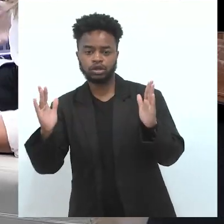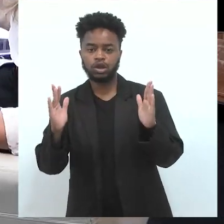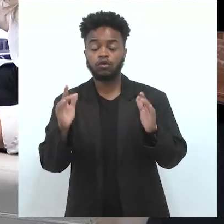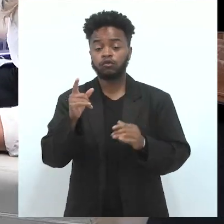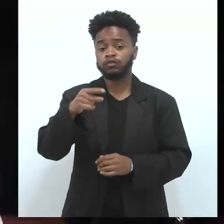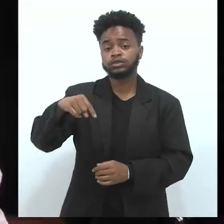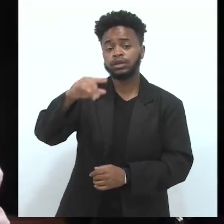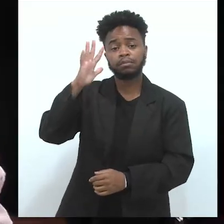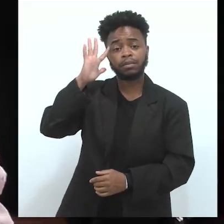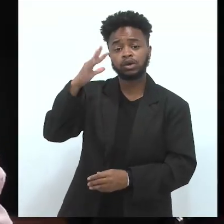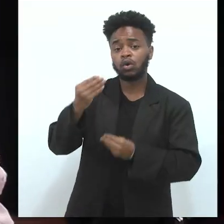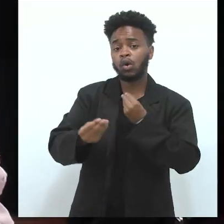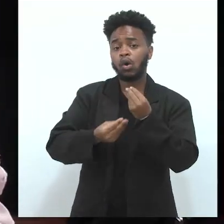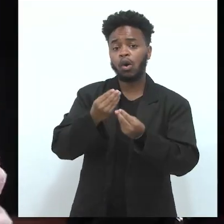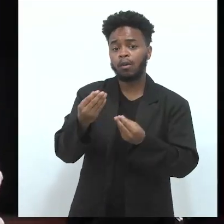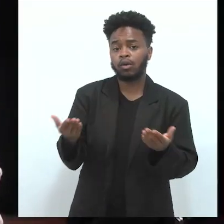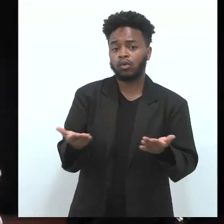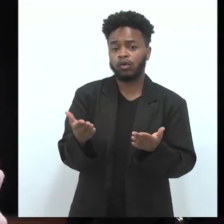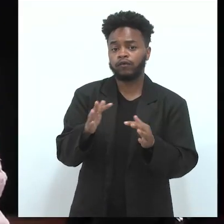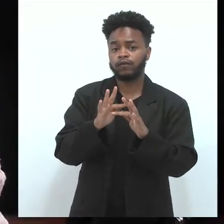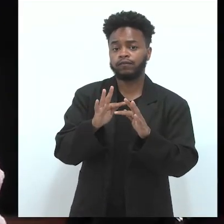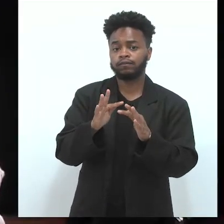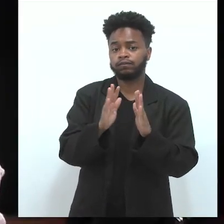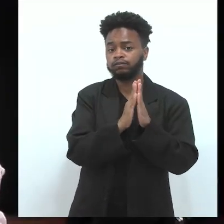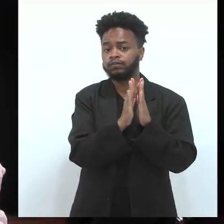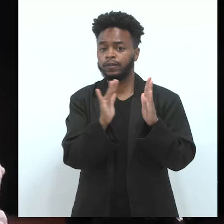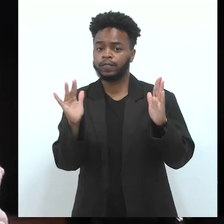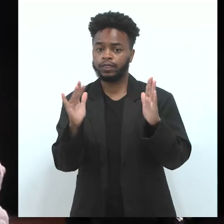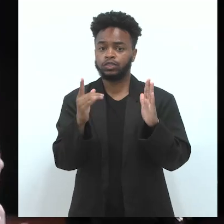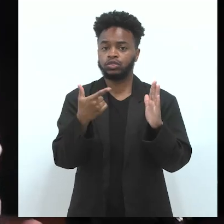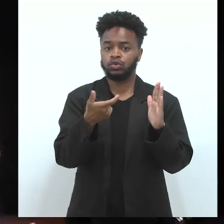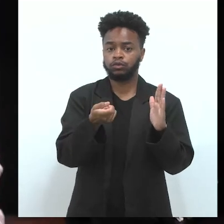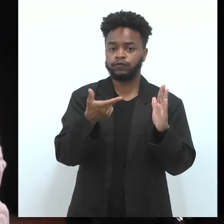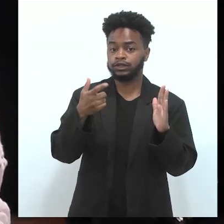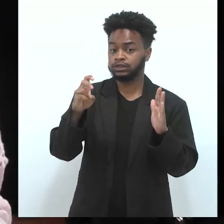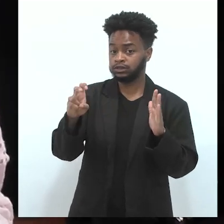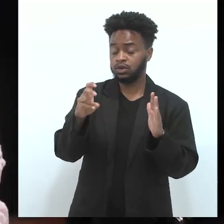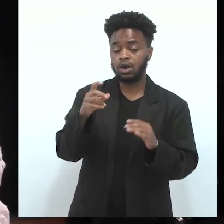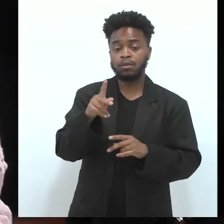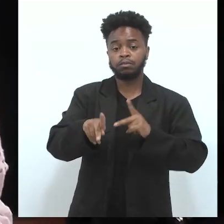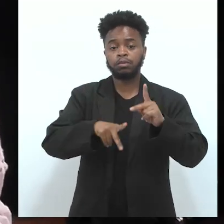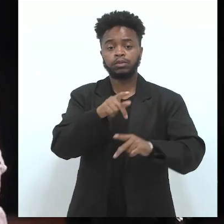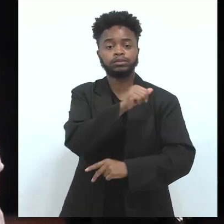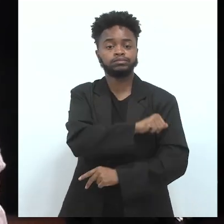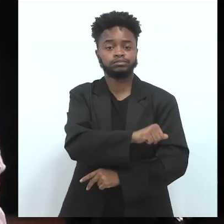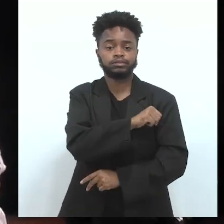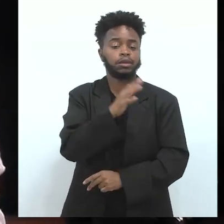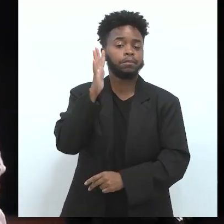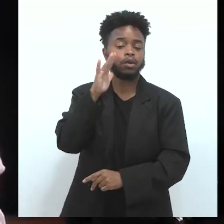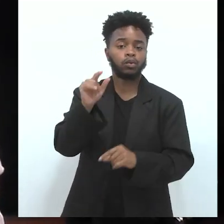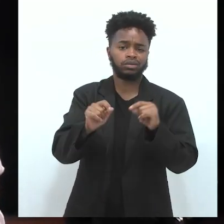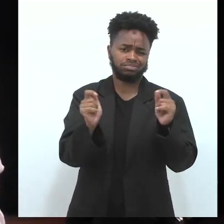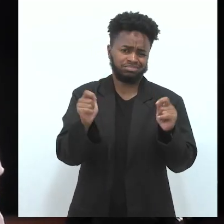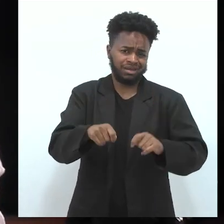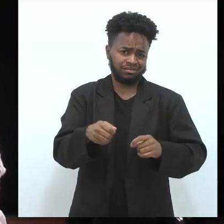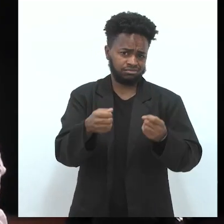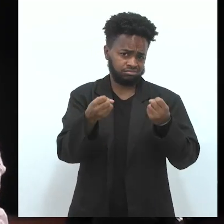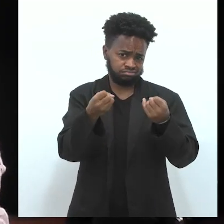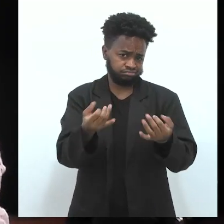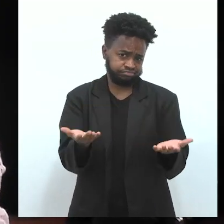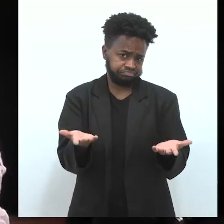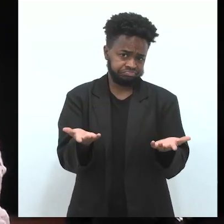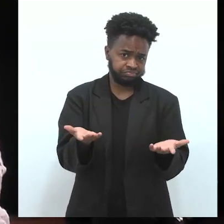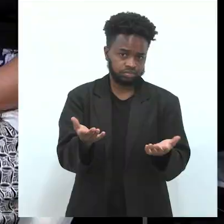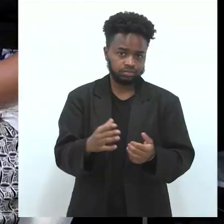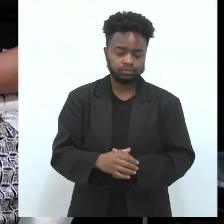Qual a previsão de vocês para esse futuro, para esse ano, por exemplo? O que a população do Rio de Janeiro pode esperar? É possível falar isso,